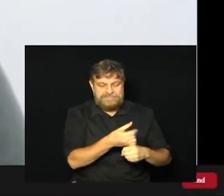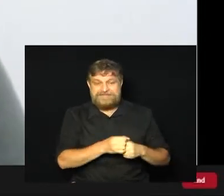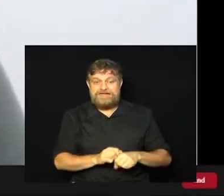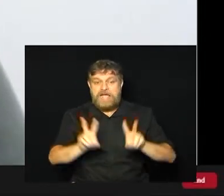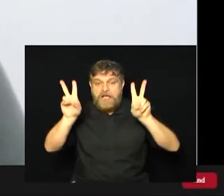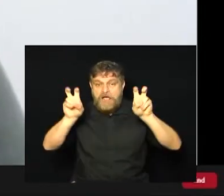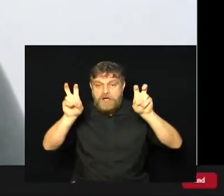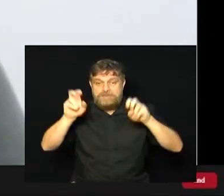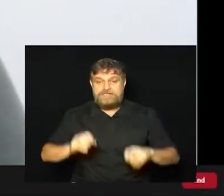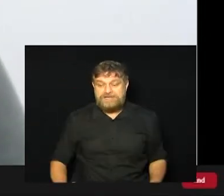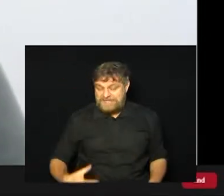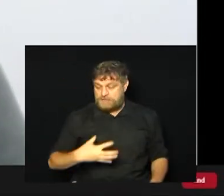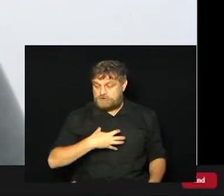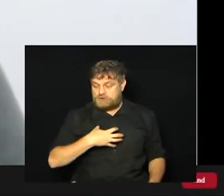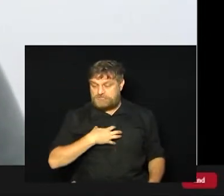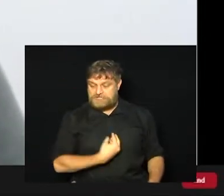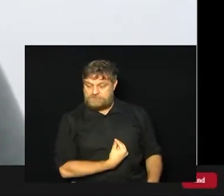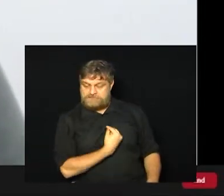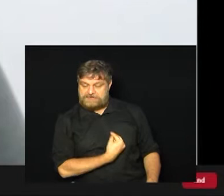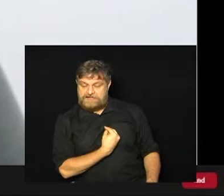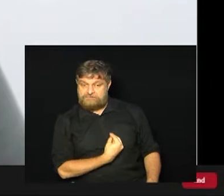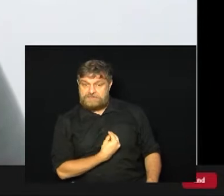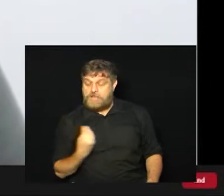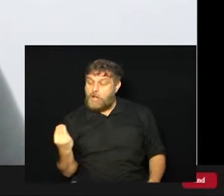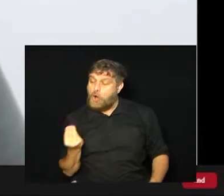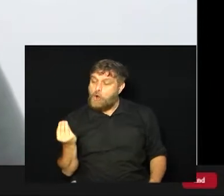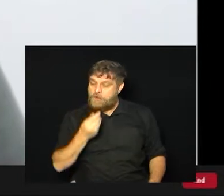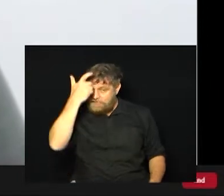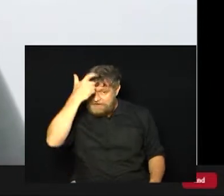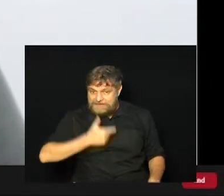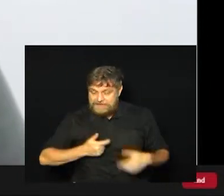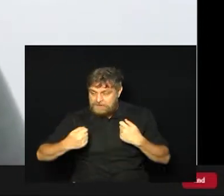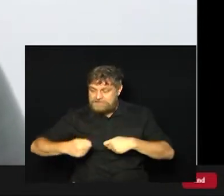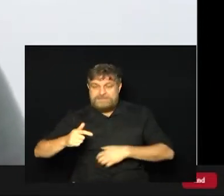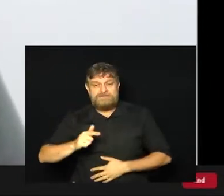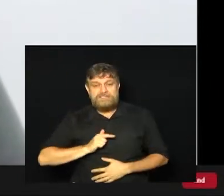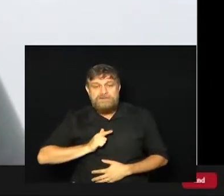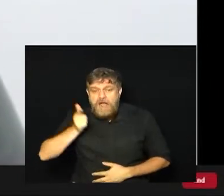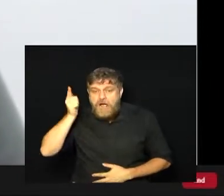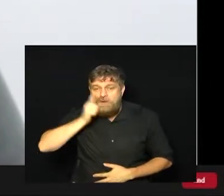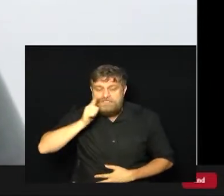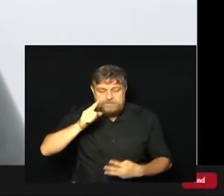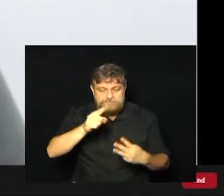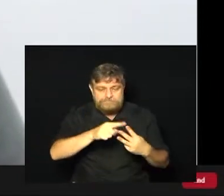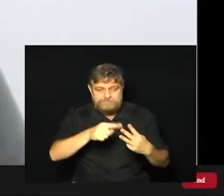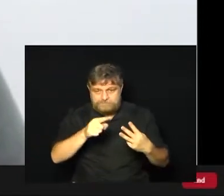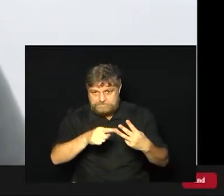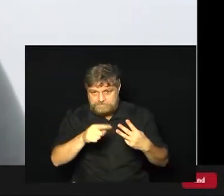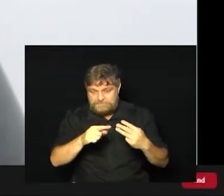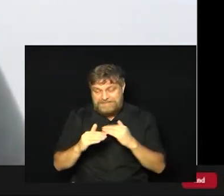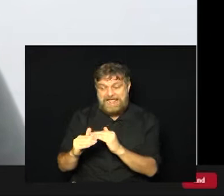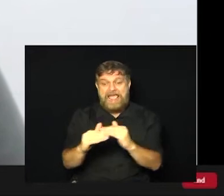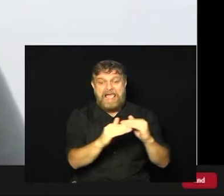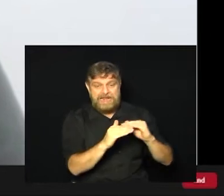de estilo de vida. Então, que estilo de vida eu preciso ter para conseguir ter esse equilíbrio entre todas as